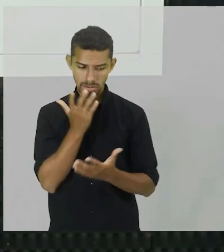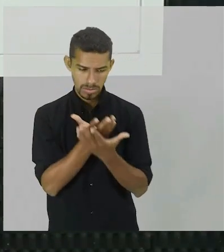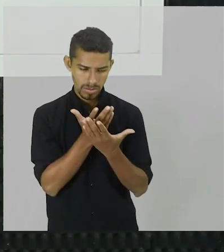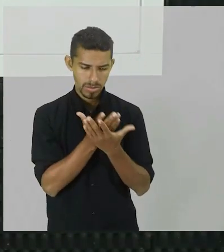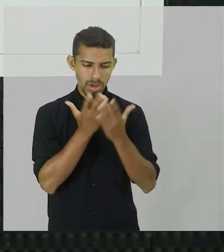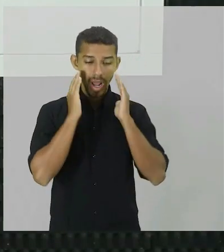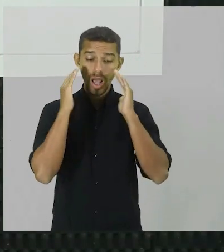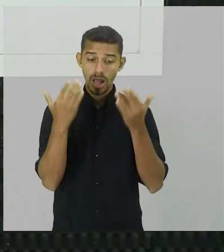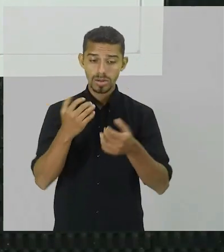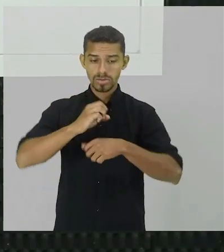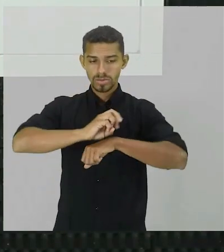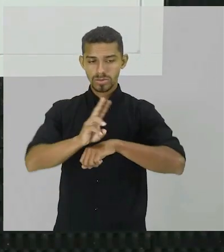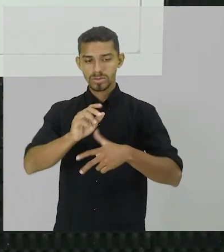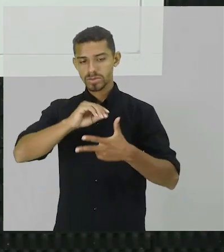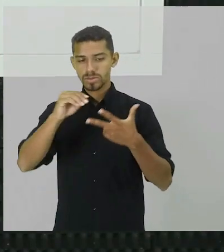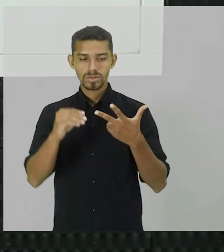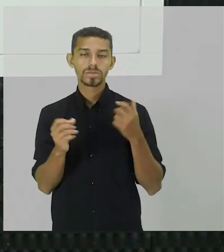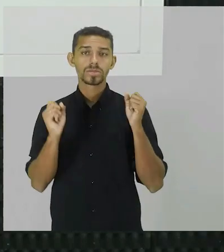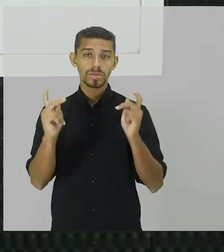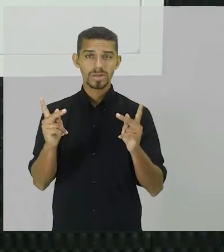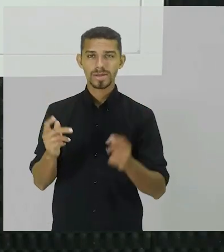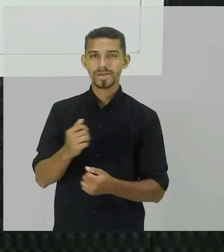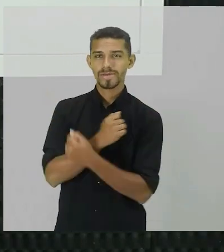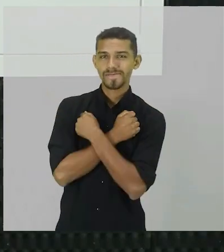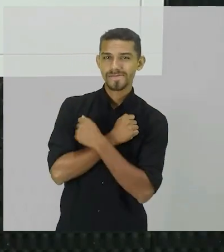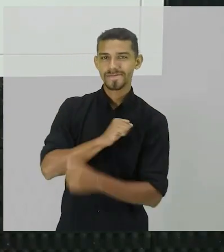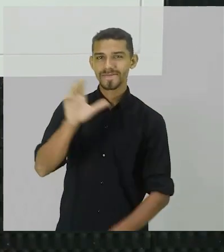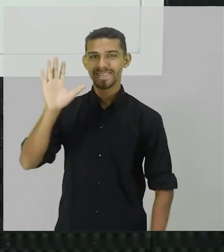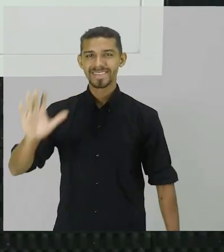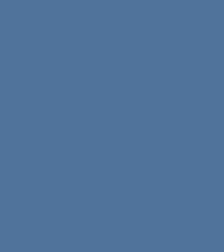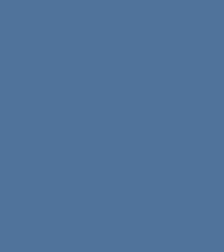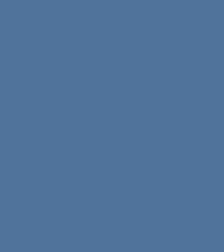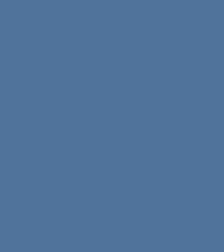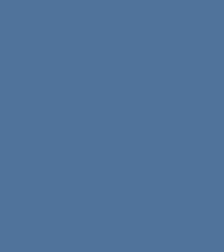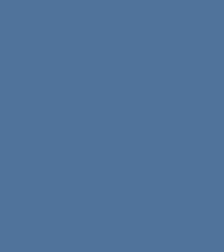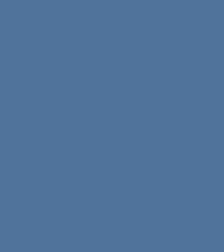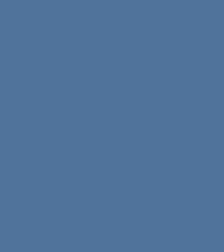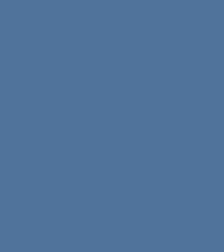fazer a prova do Enem tem que saber, beleza? Valeu, galerinha, até a próxima.